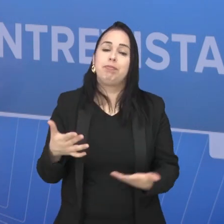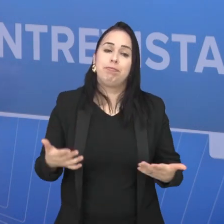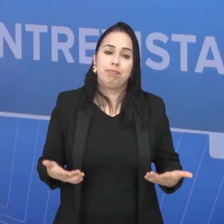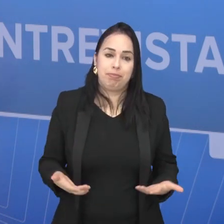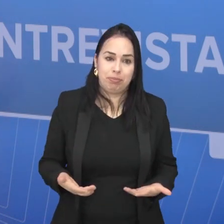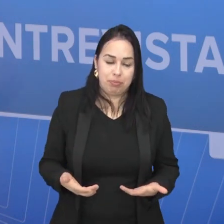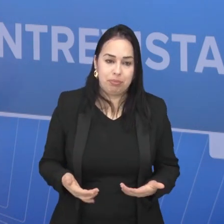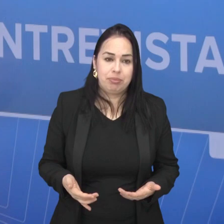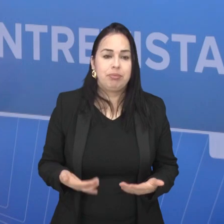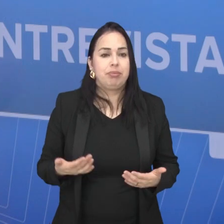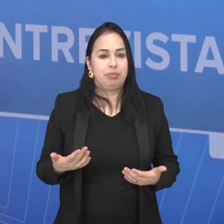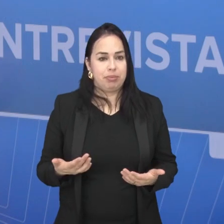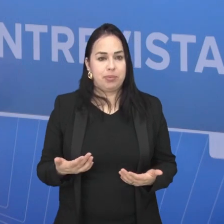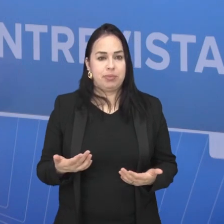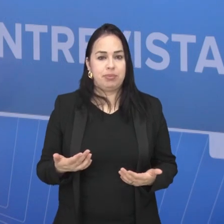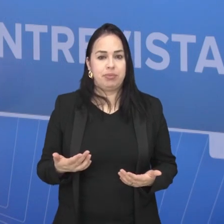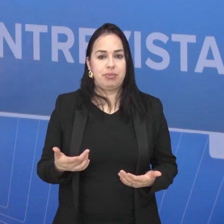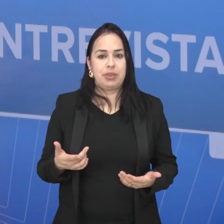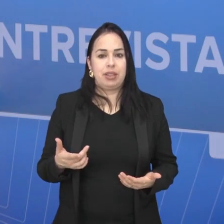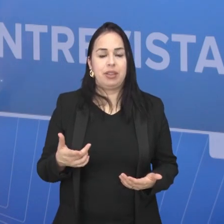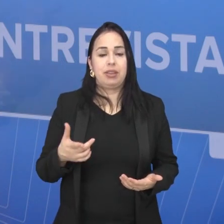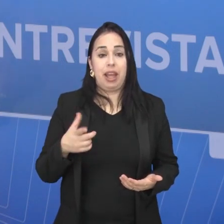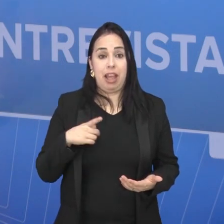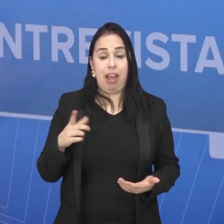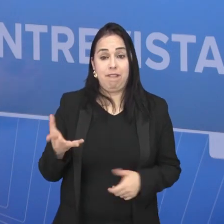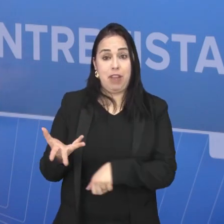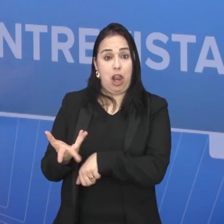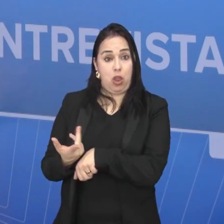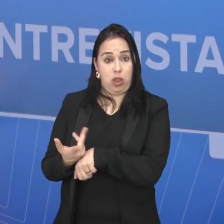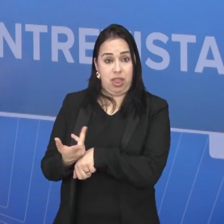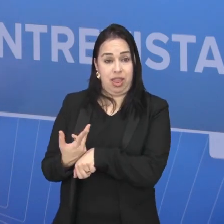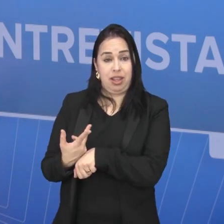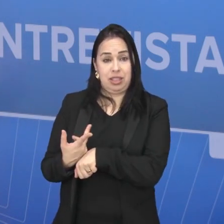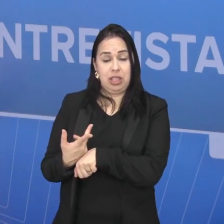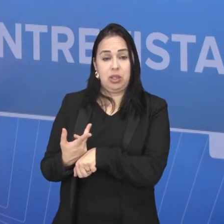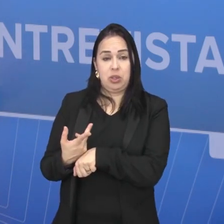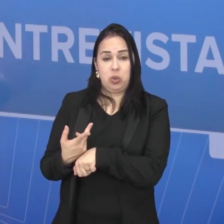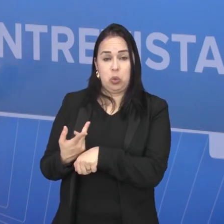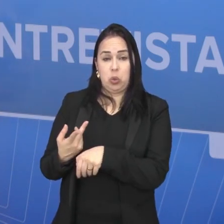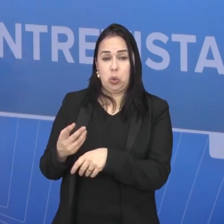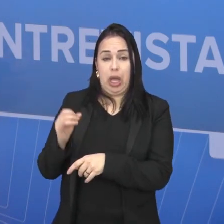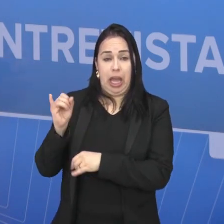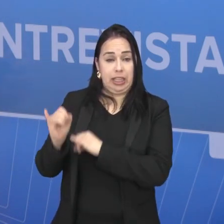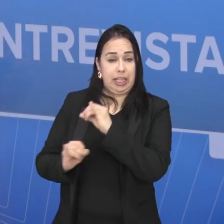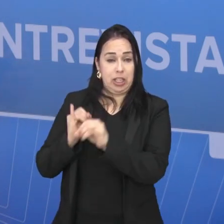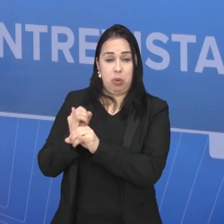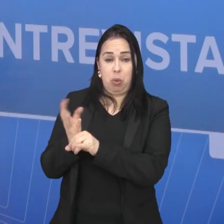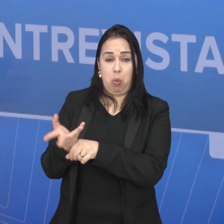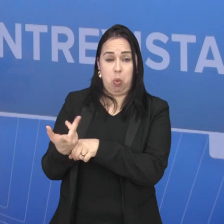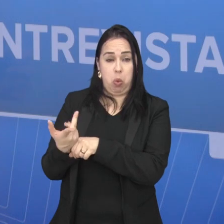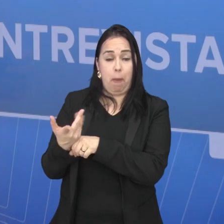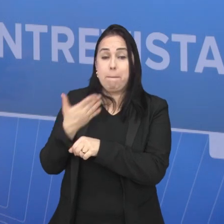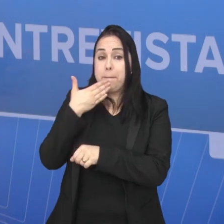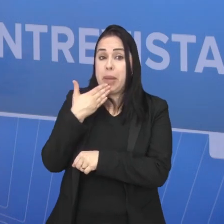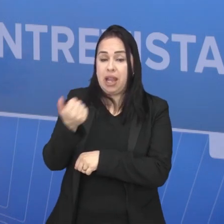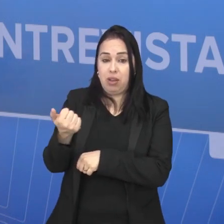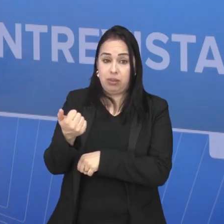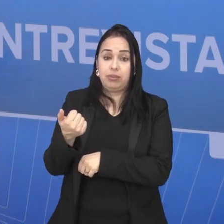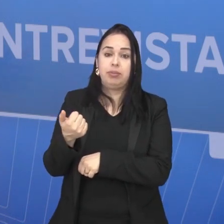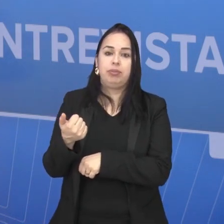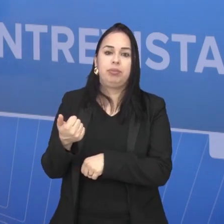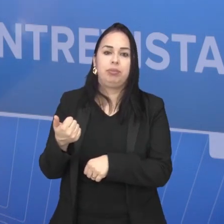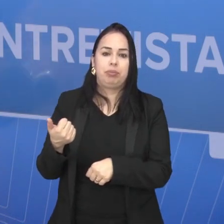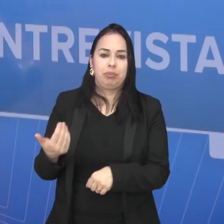né? Onde a gente tem além da velocidade, que a gente vai ter uma internet com uma velocidade muito melhor, né?